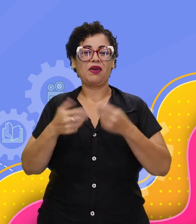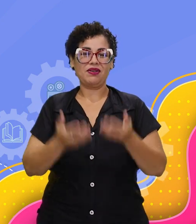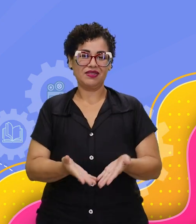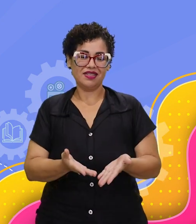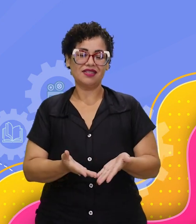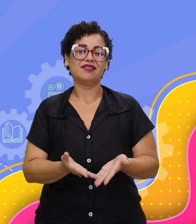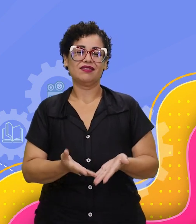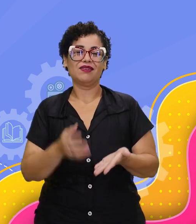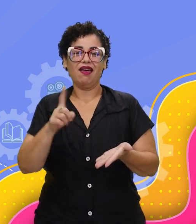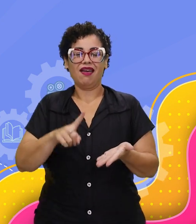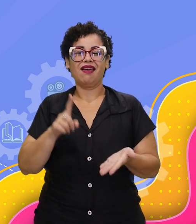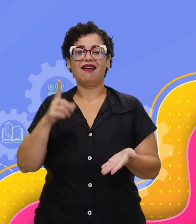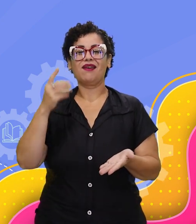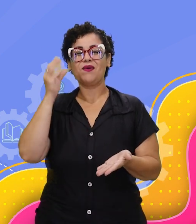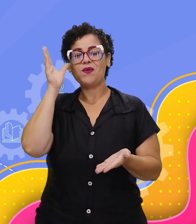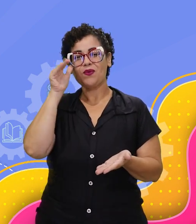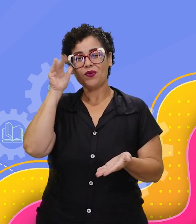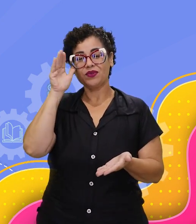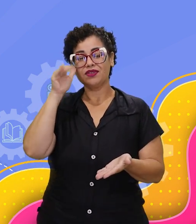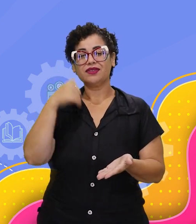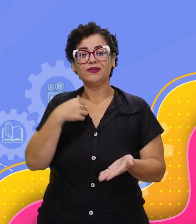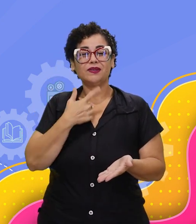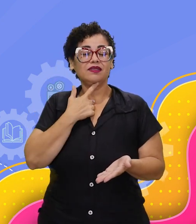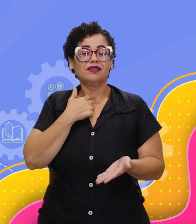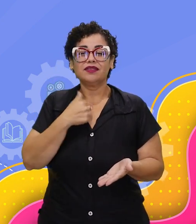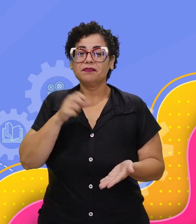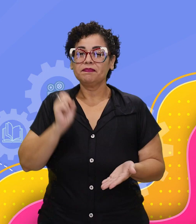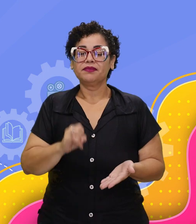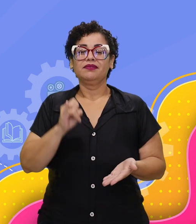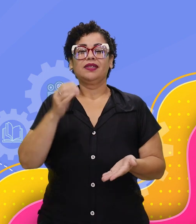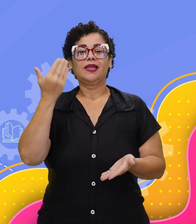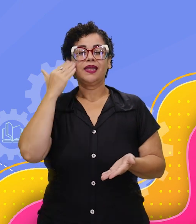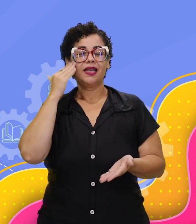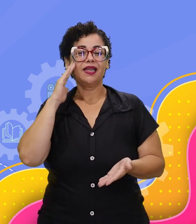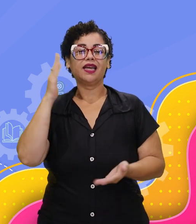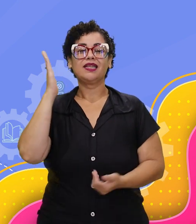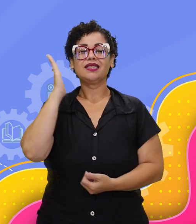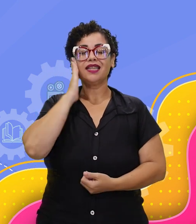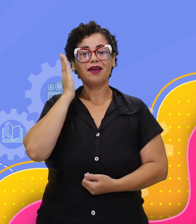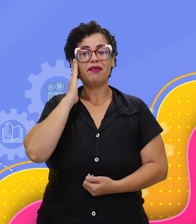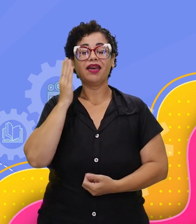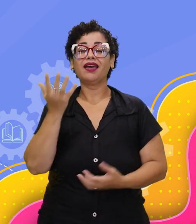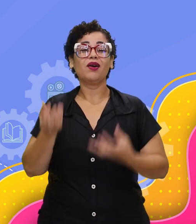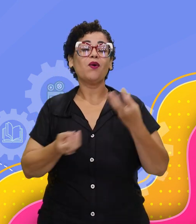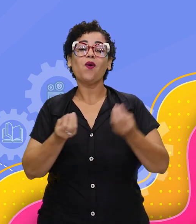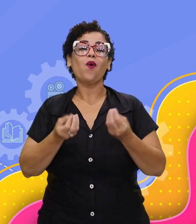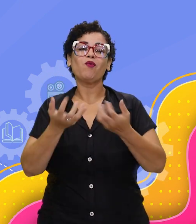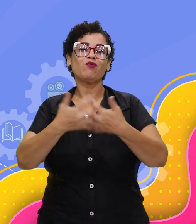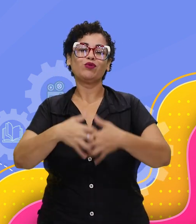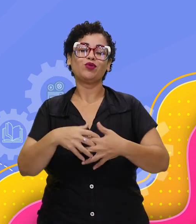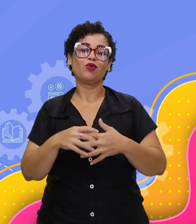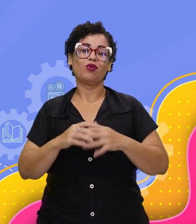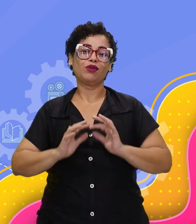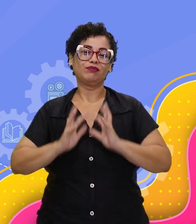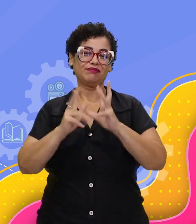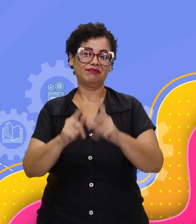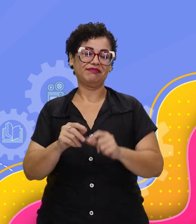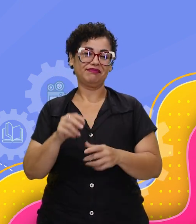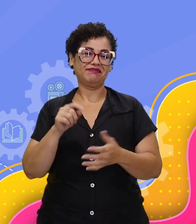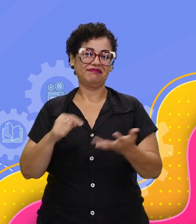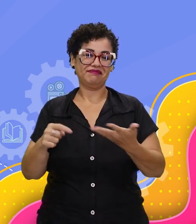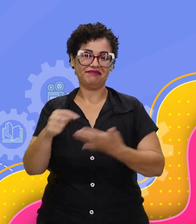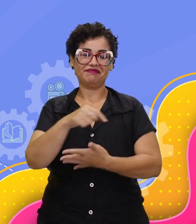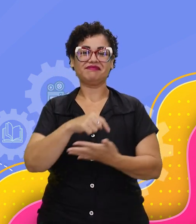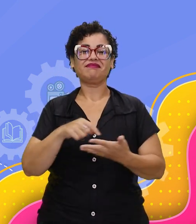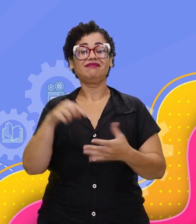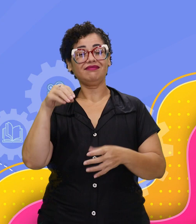essa curiosidade, por essa sede de entender, sede de saber, de querer saber como funcionam as coisas